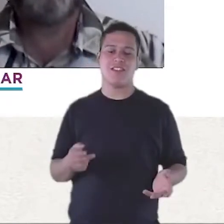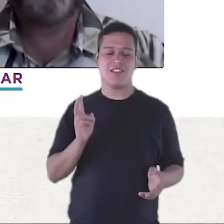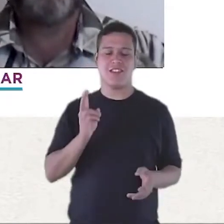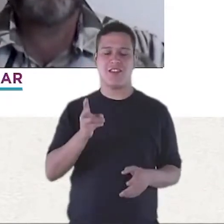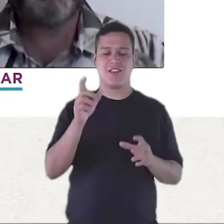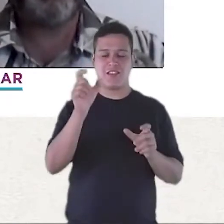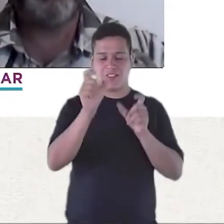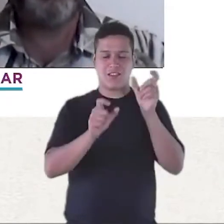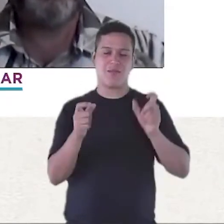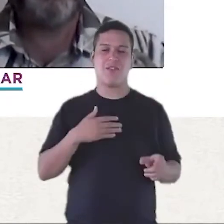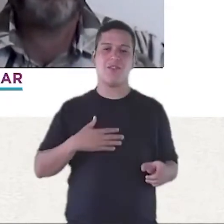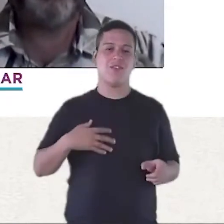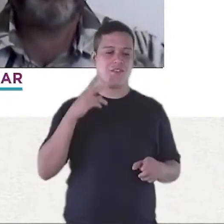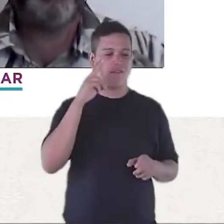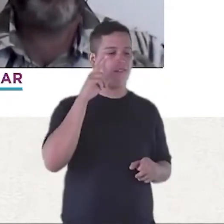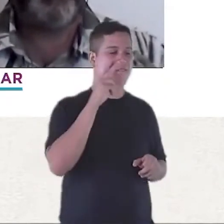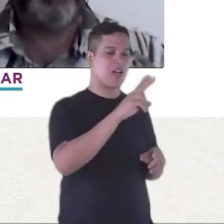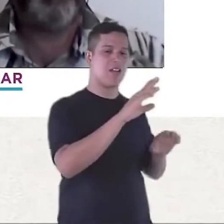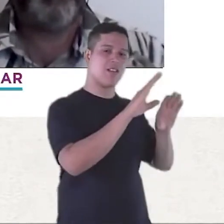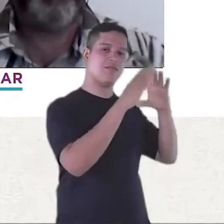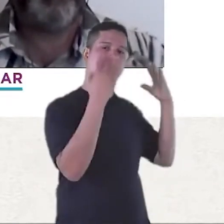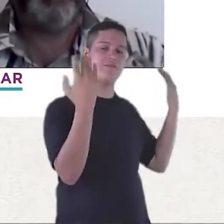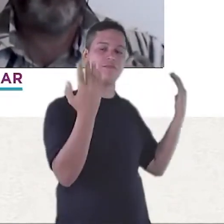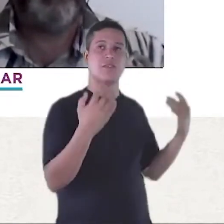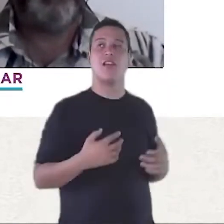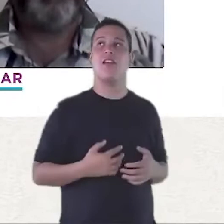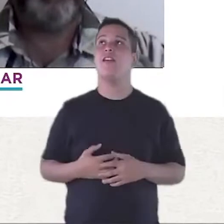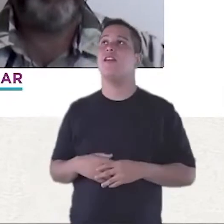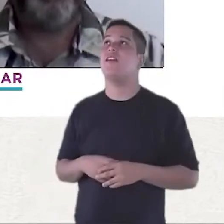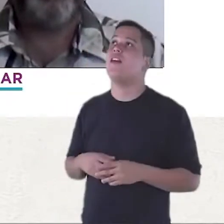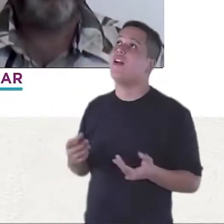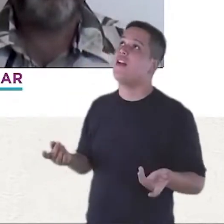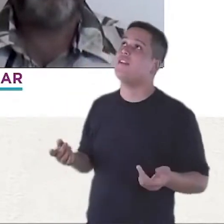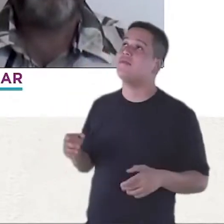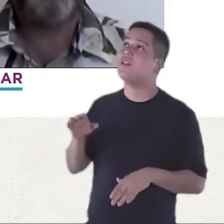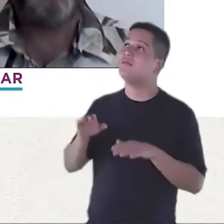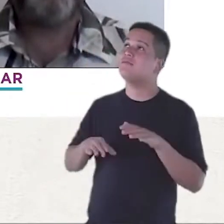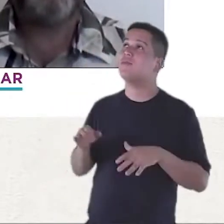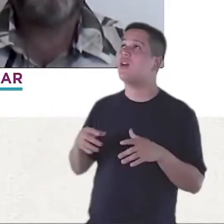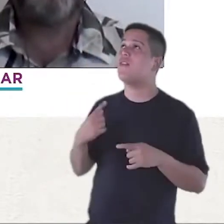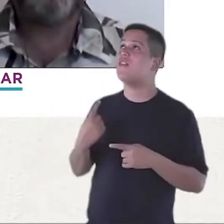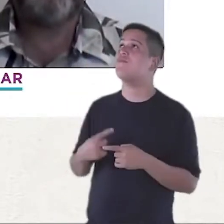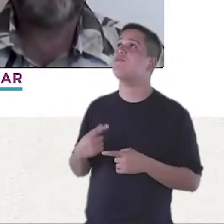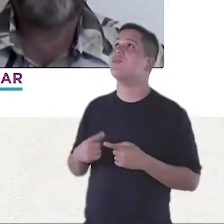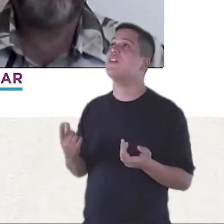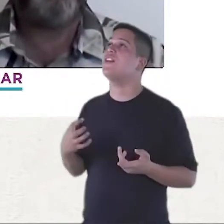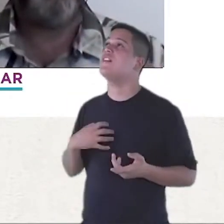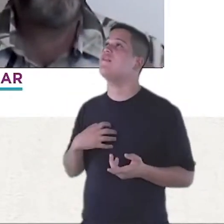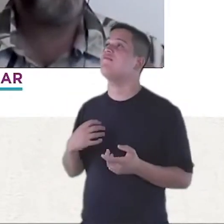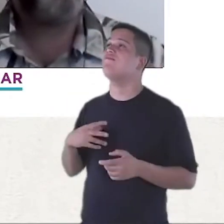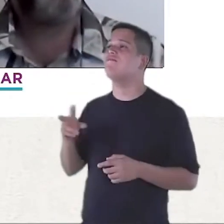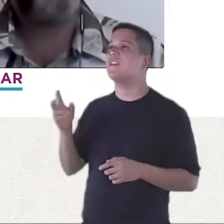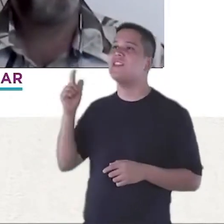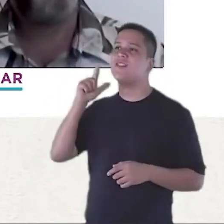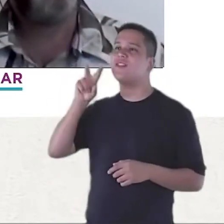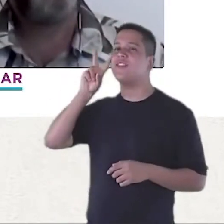Mas talvez porque o nosso horizonte, em certa medida, é limitado pela montanha. Você não fica desesperado às vezes, não?